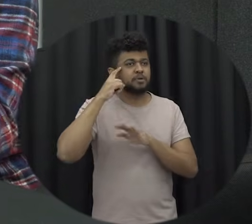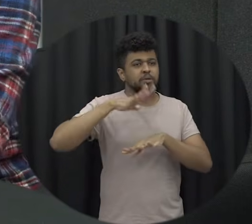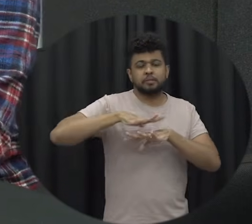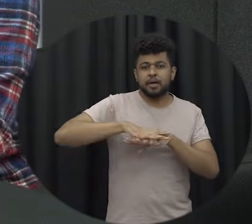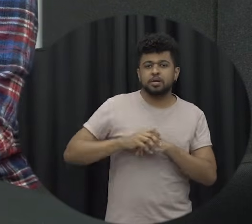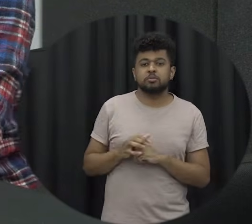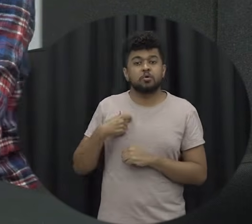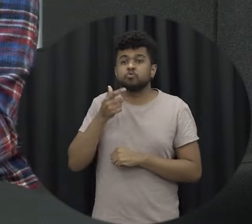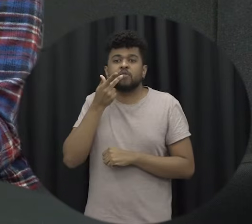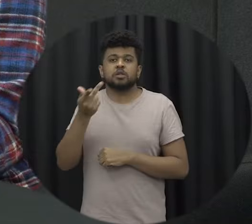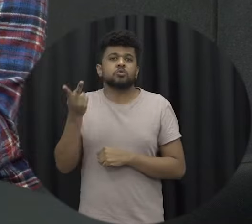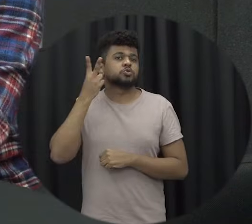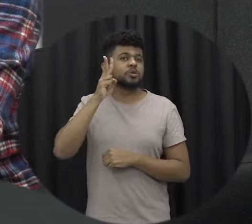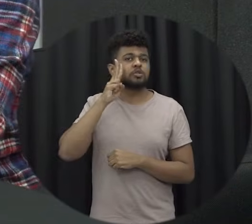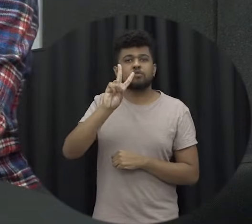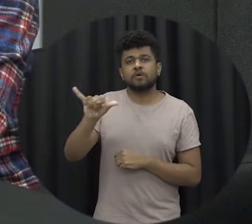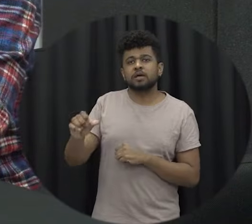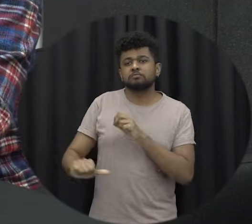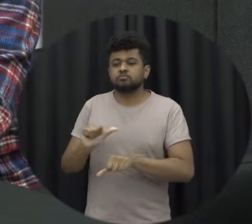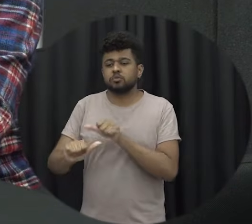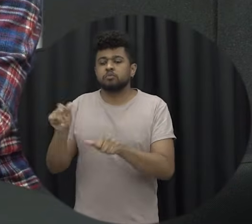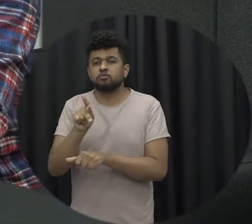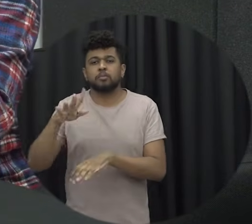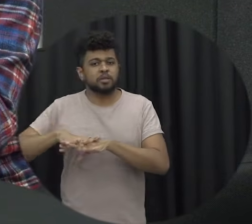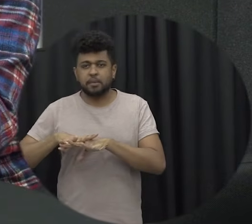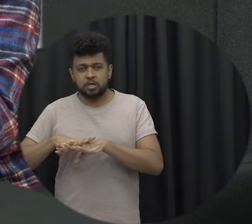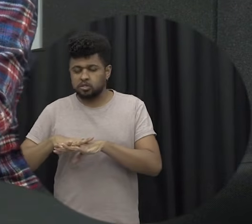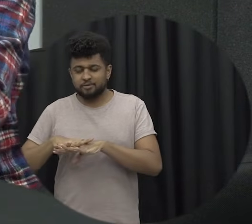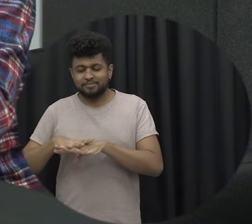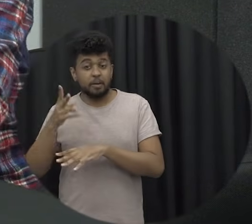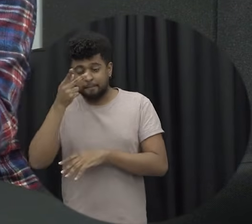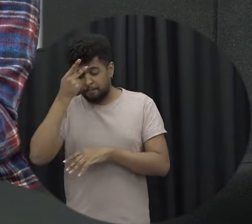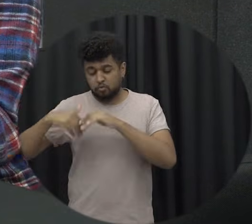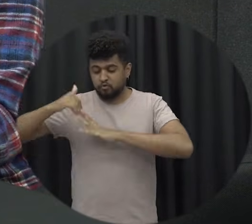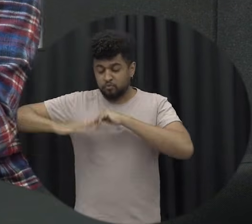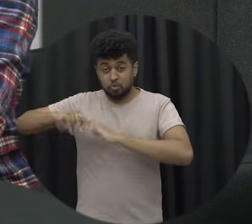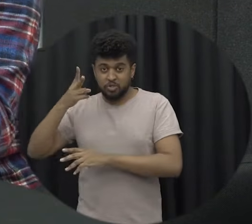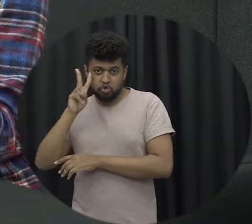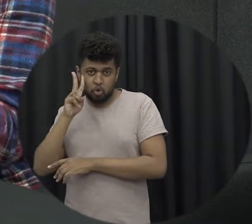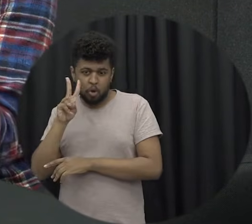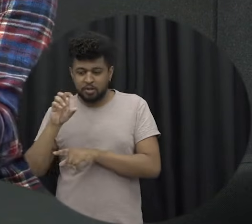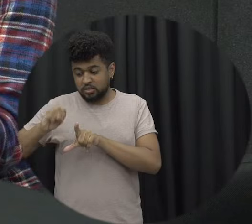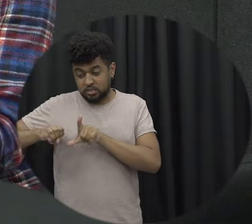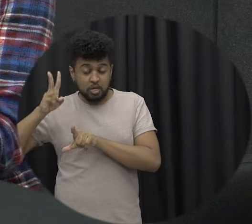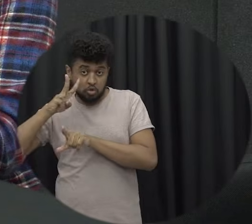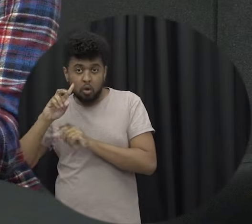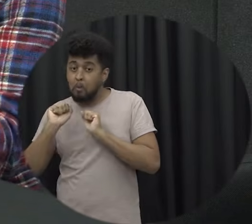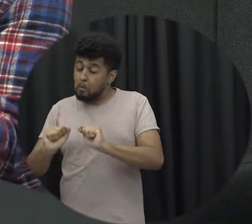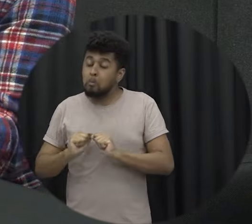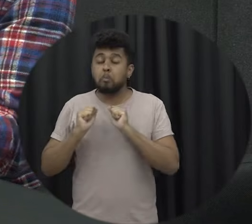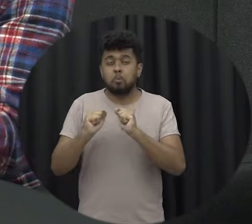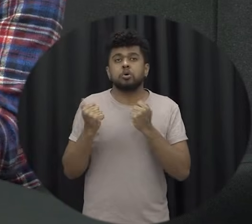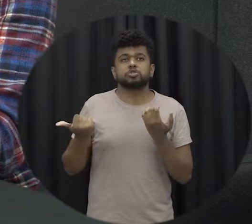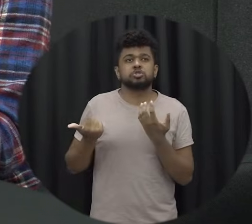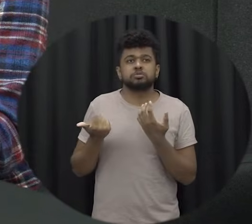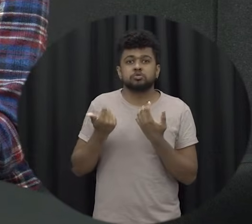que o historiador vai se tornar um professor de matemática, não. Mas o historiador talvez, né, o licenciado em história, talvez pudesse, nas suas